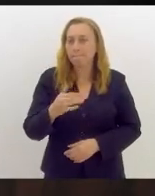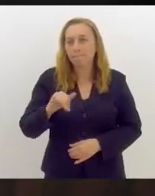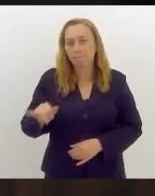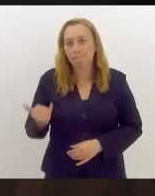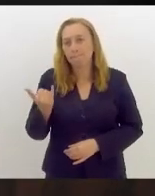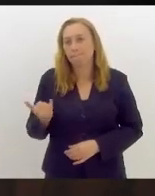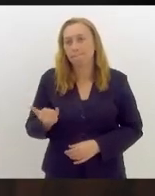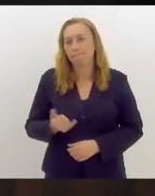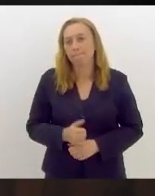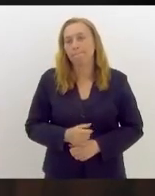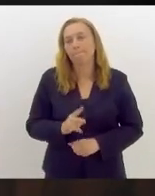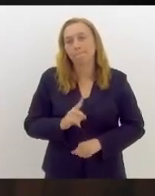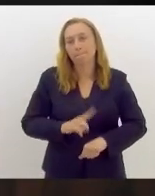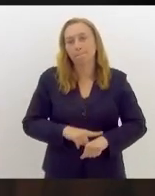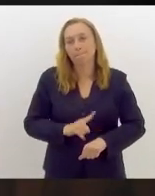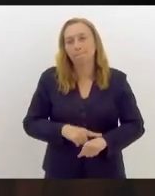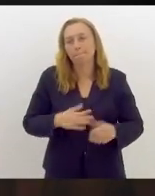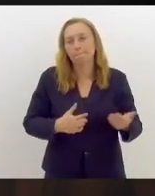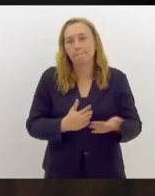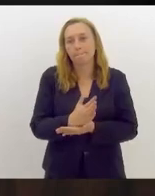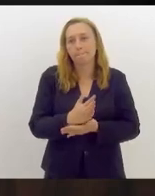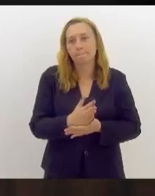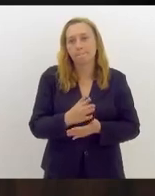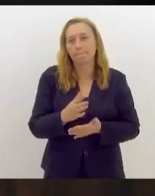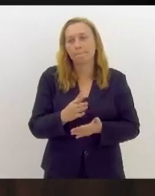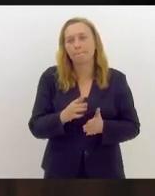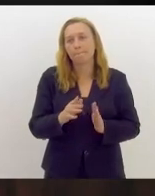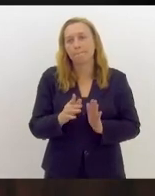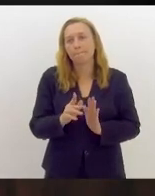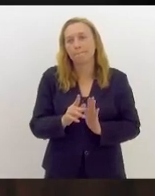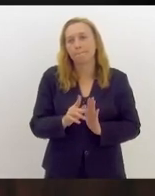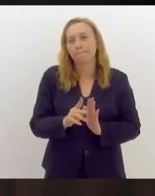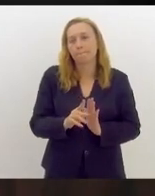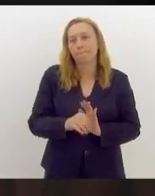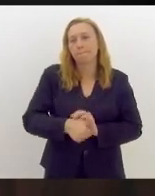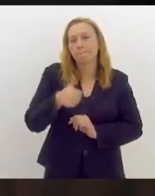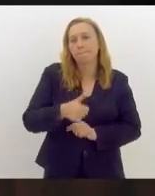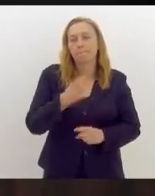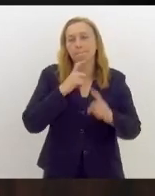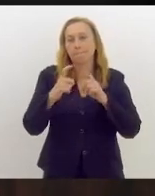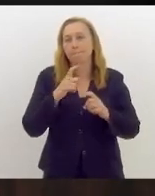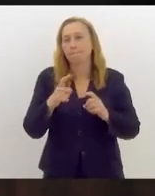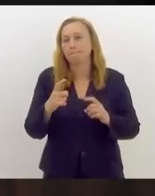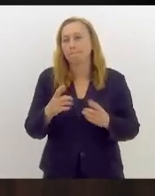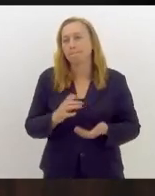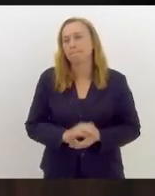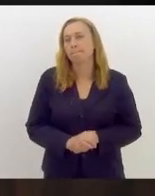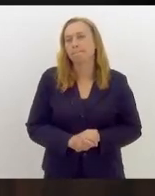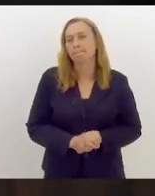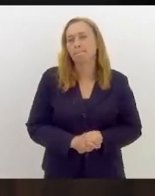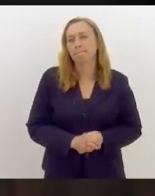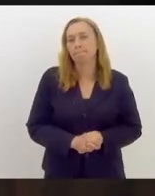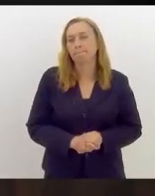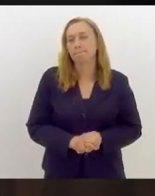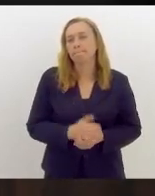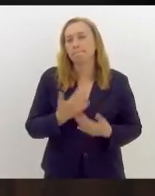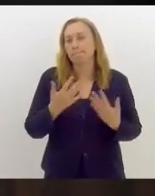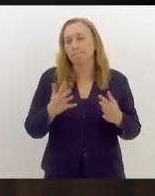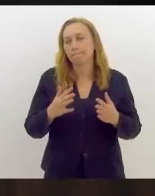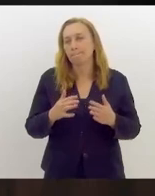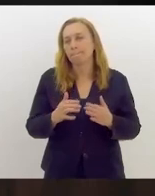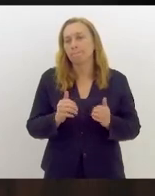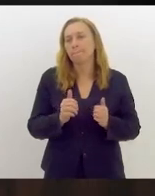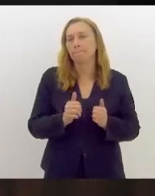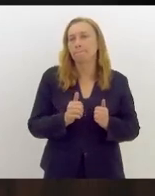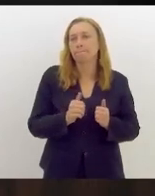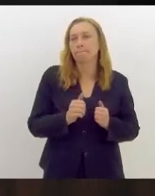aproveitar o momento da provação desse projeto é em primeira discussão A Clamar aí os mediadores nas